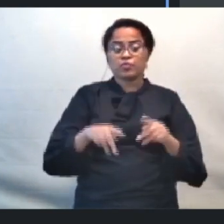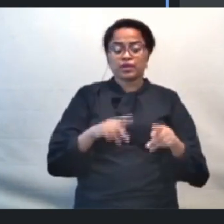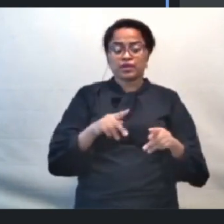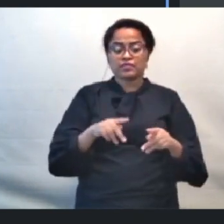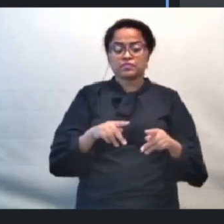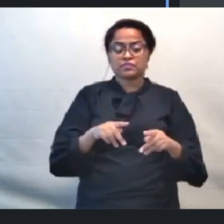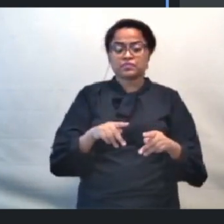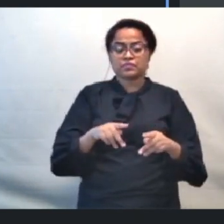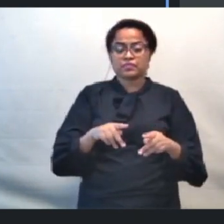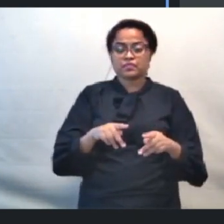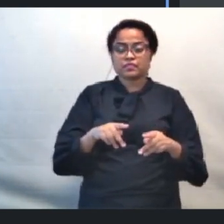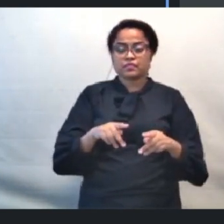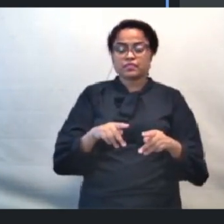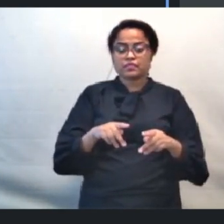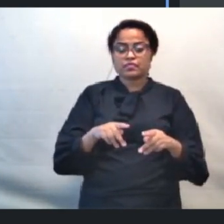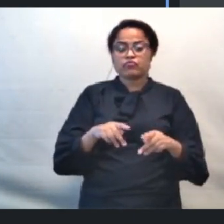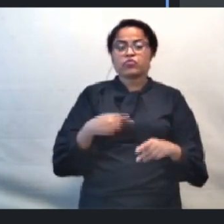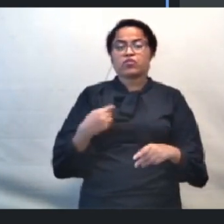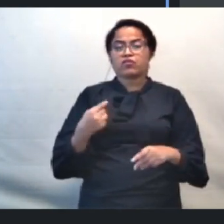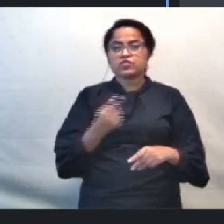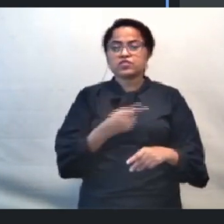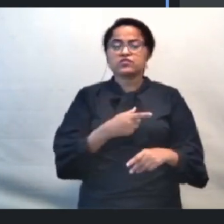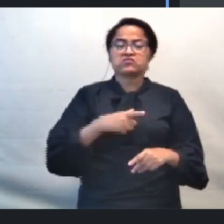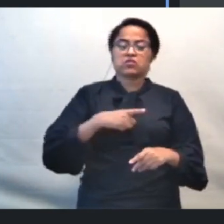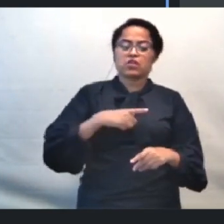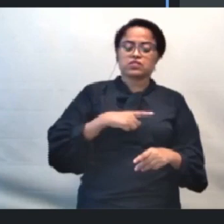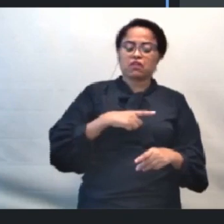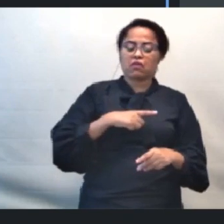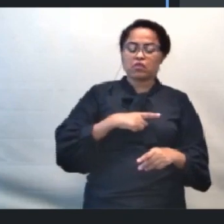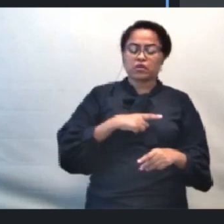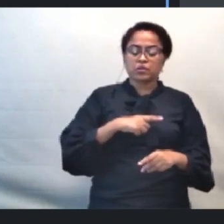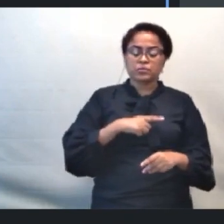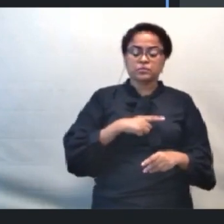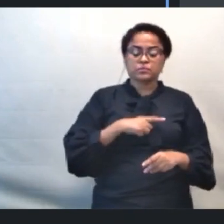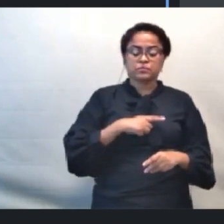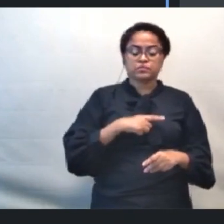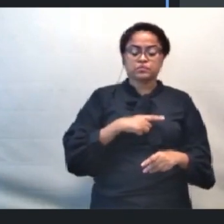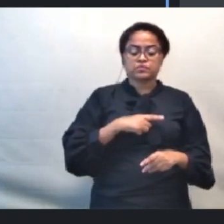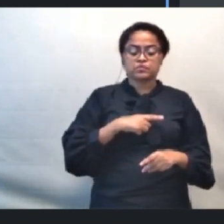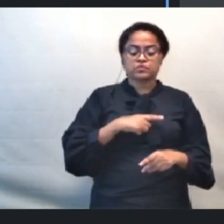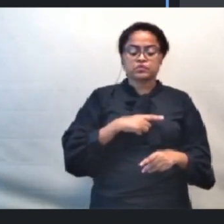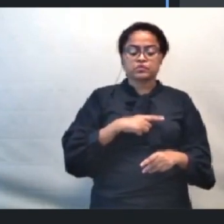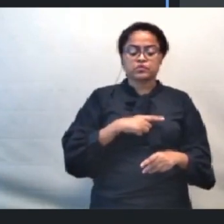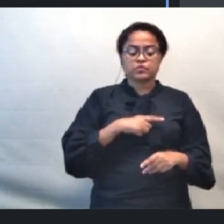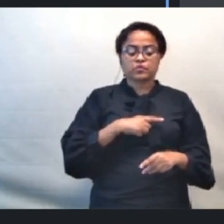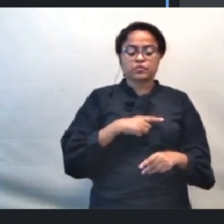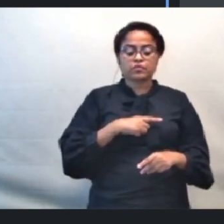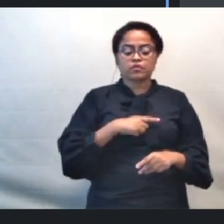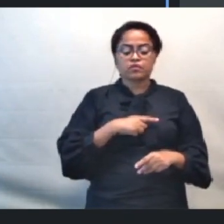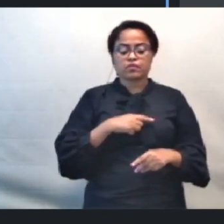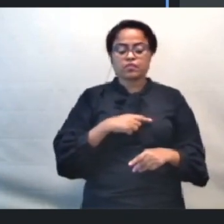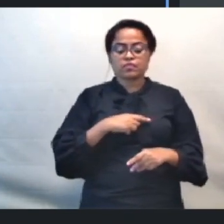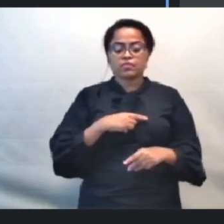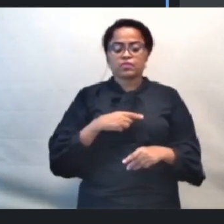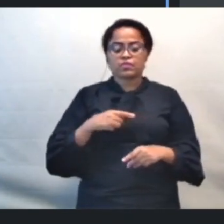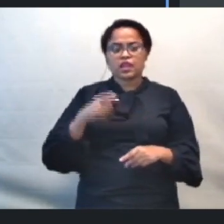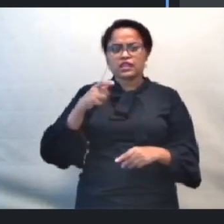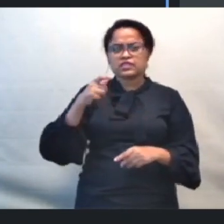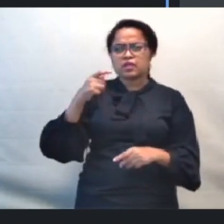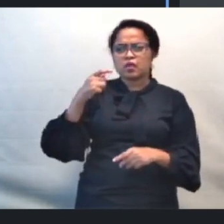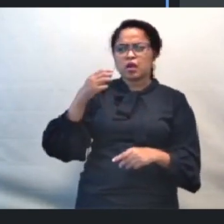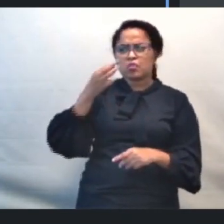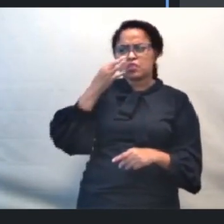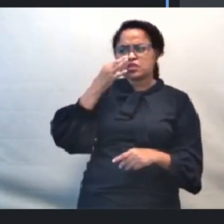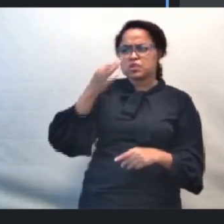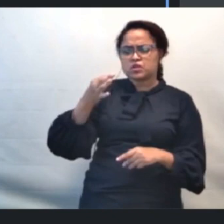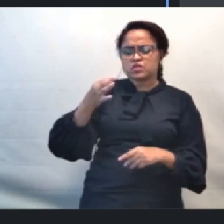e nós estamos ainda com esse, com essa perspectiva de um volume significativo